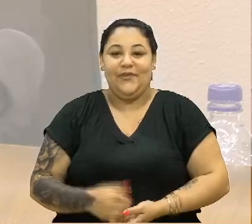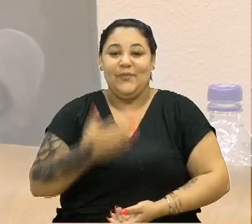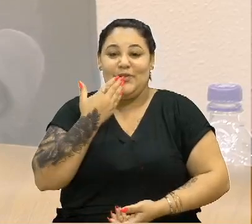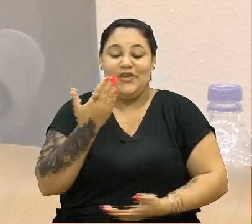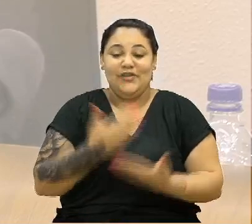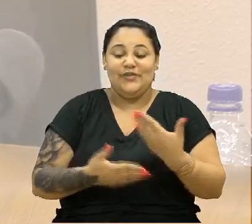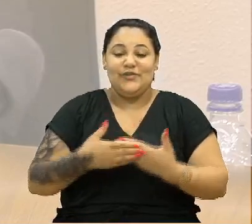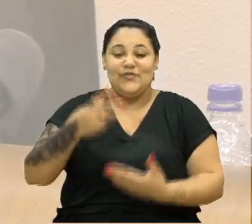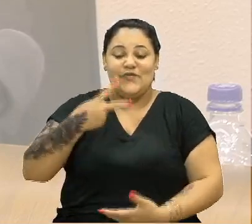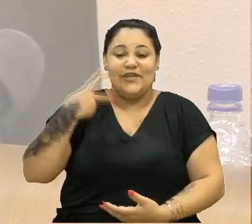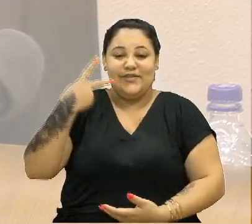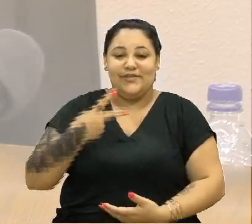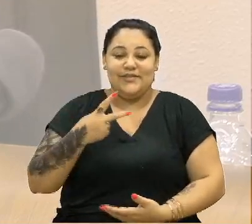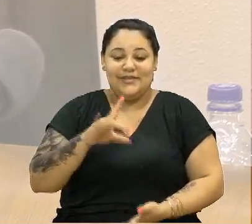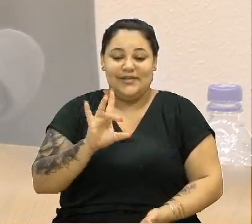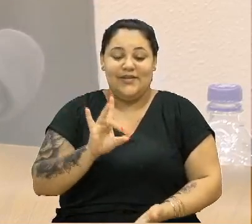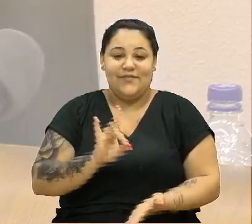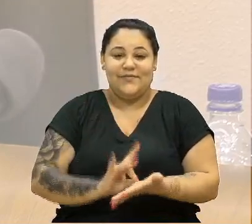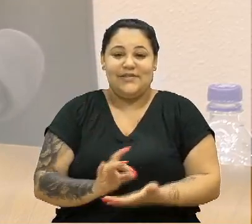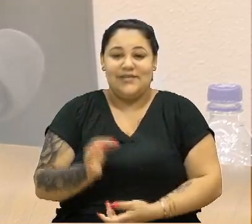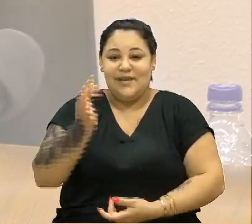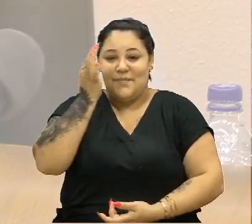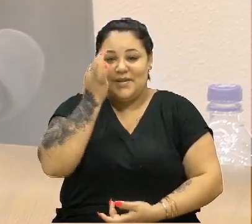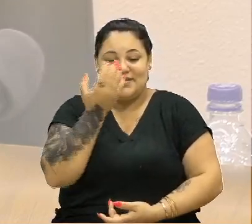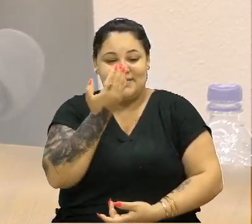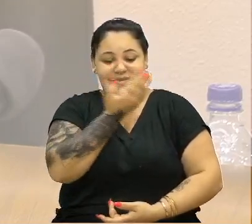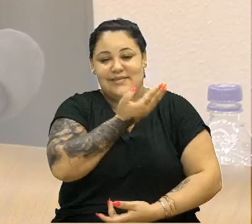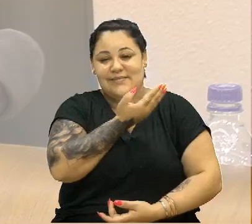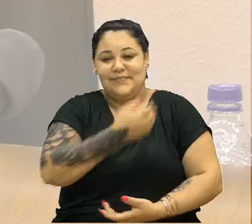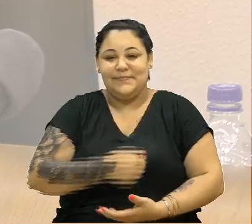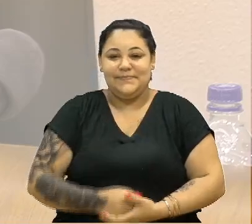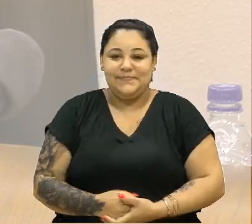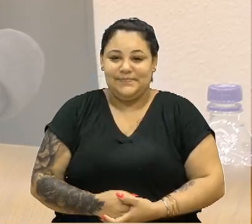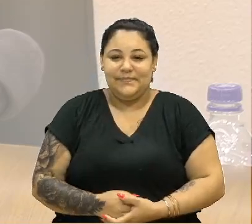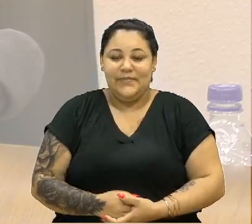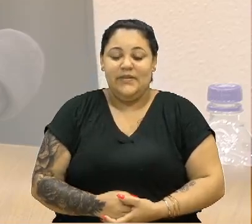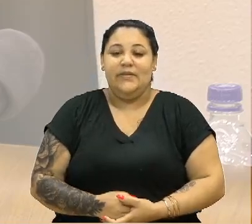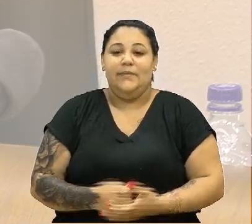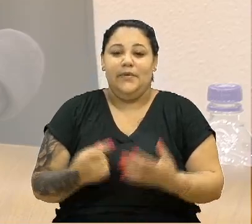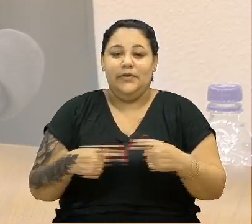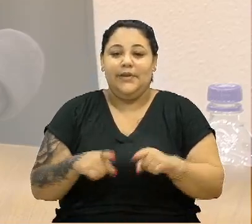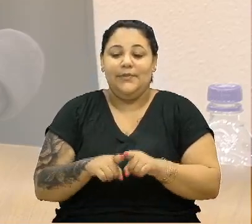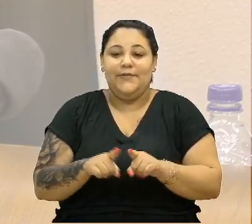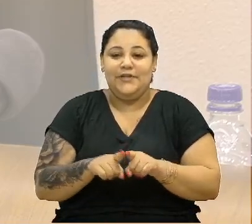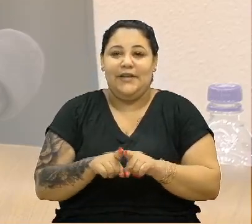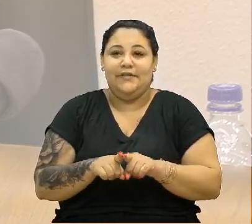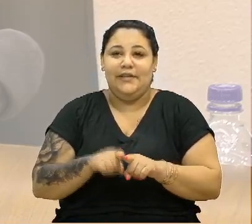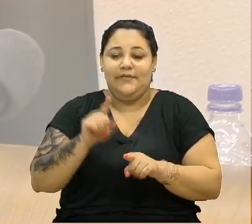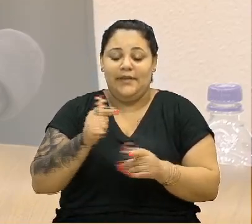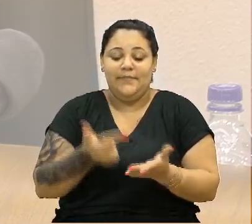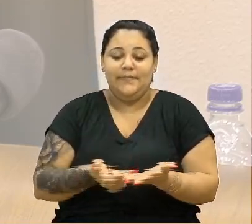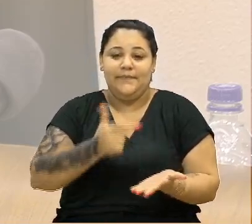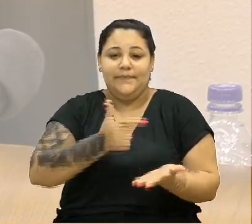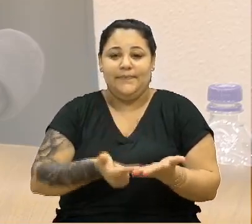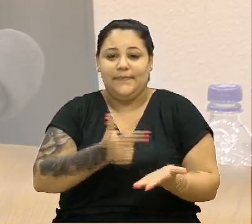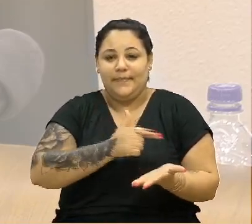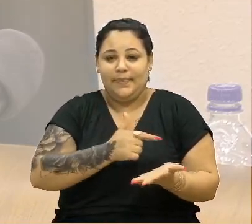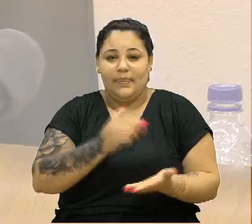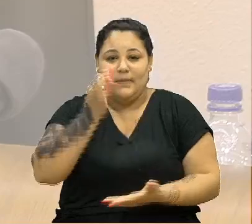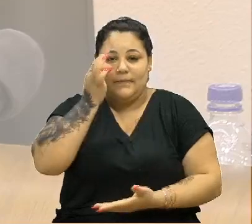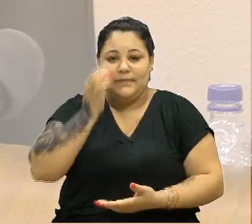e vereadores que procedam ao registro de presenças no terminal eletrônico e no livro de presenças.